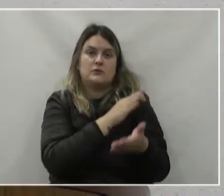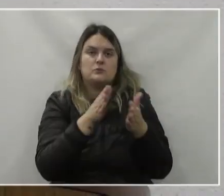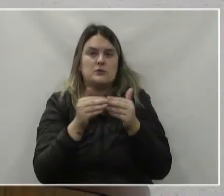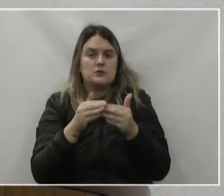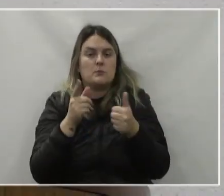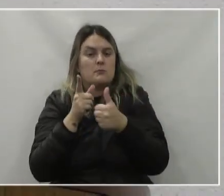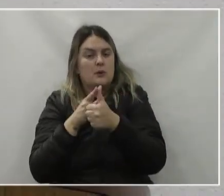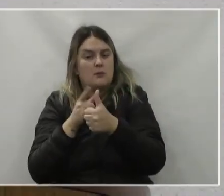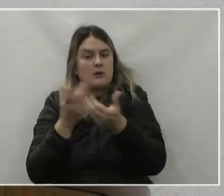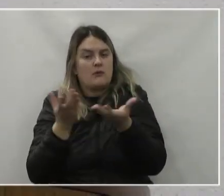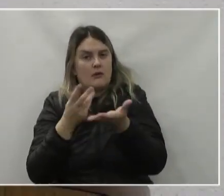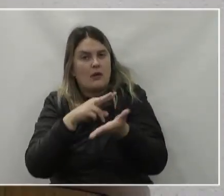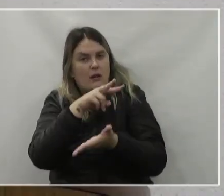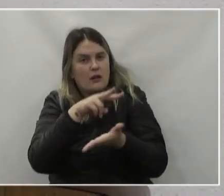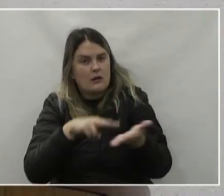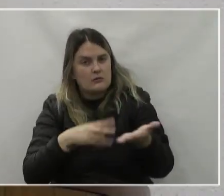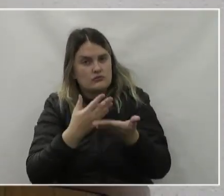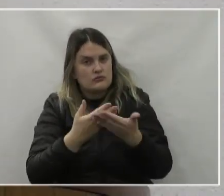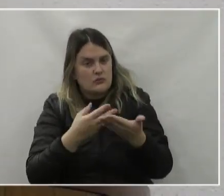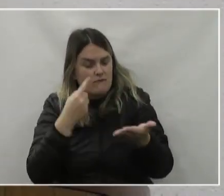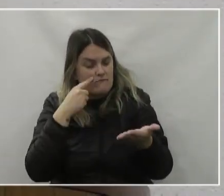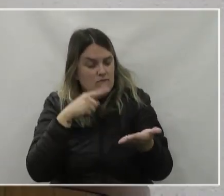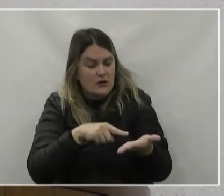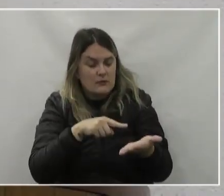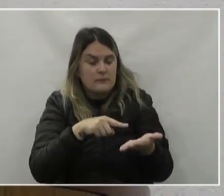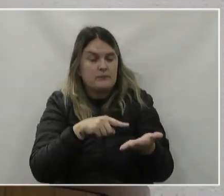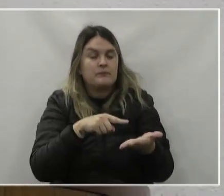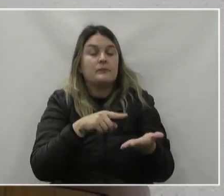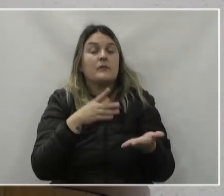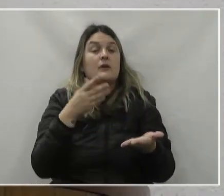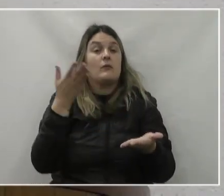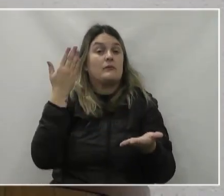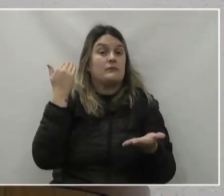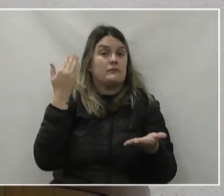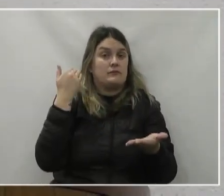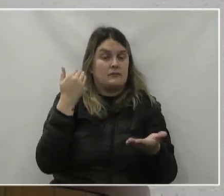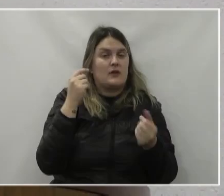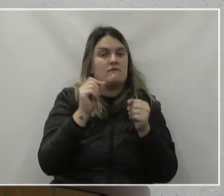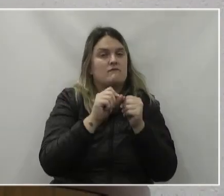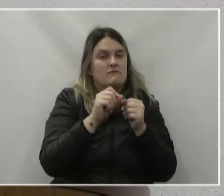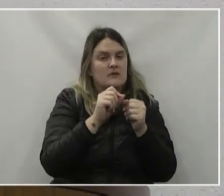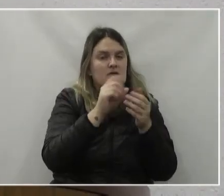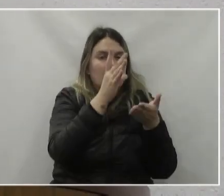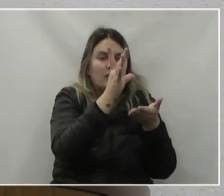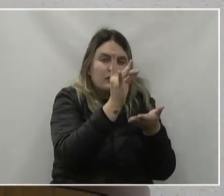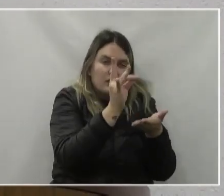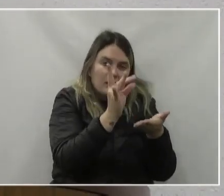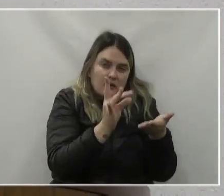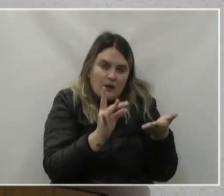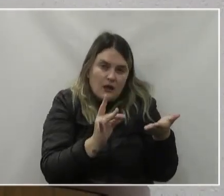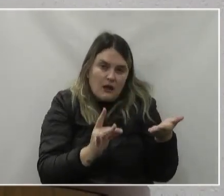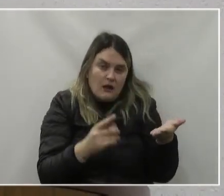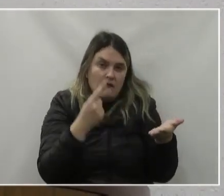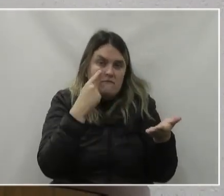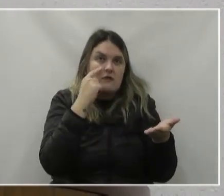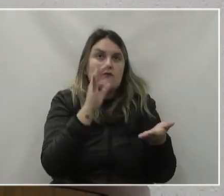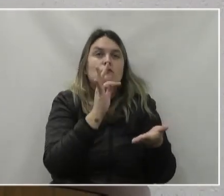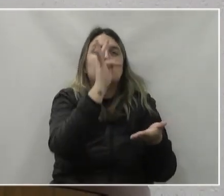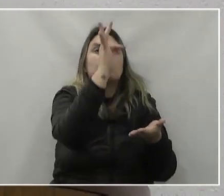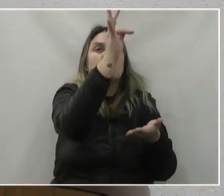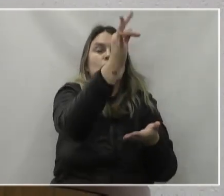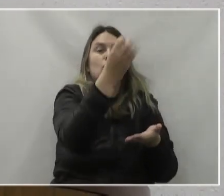para dar a ordem de serviço. Naquela oportunidade, a gente, então, fez toda uma projeção de resultados